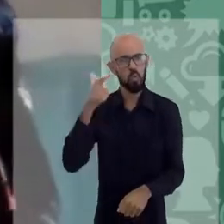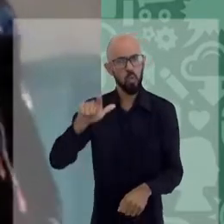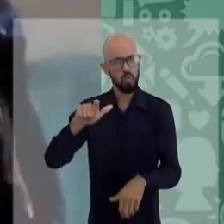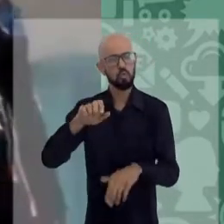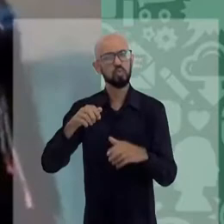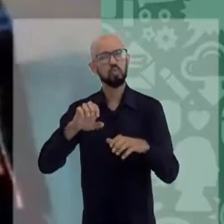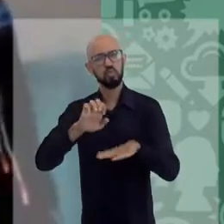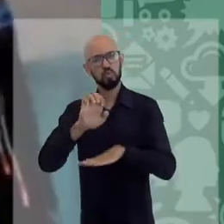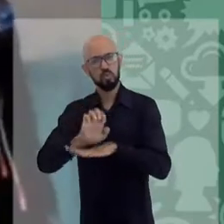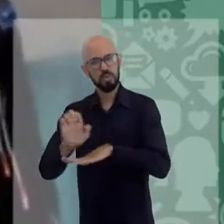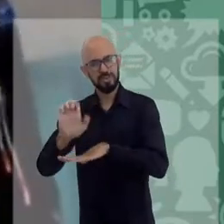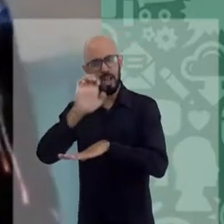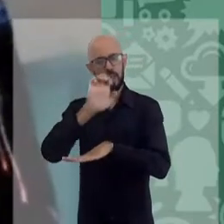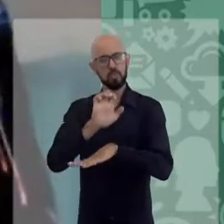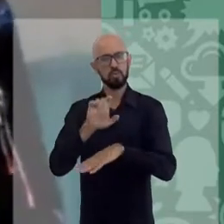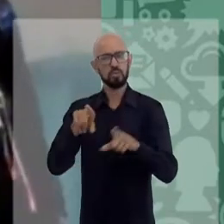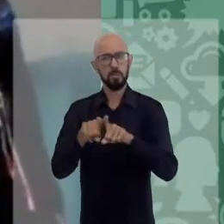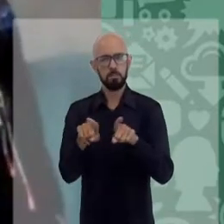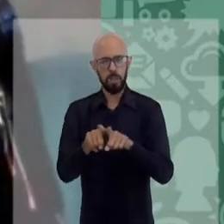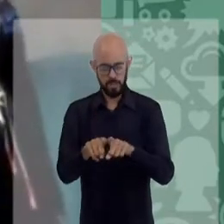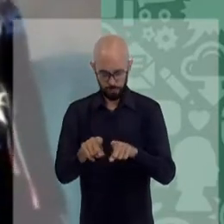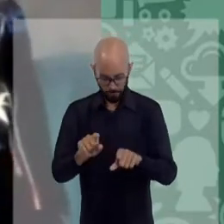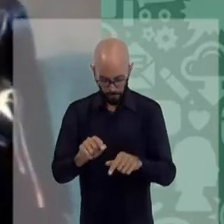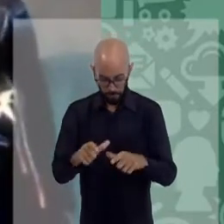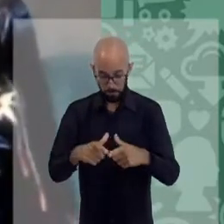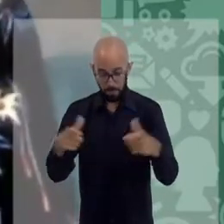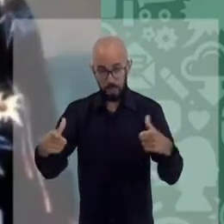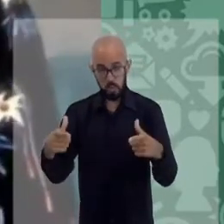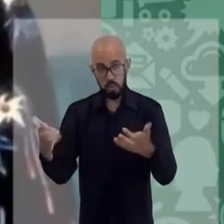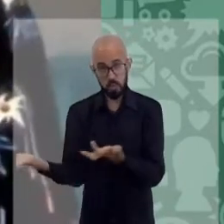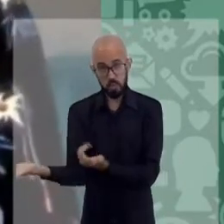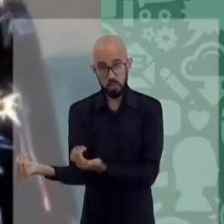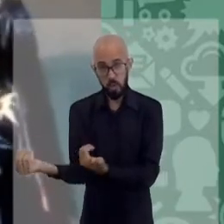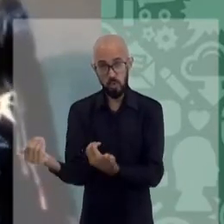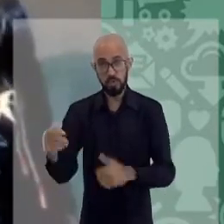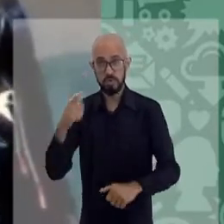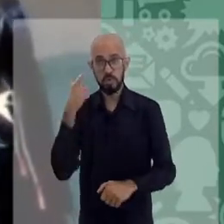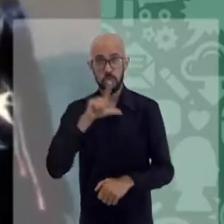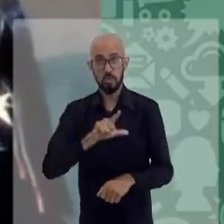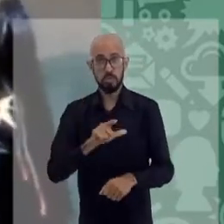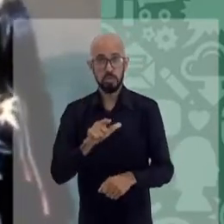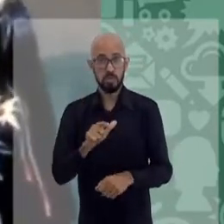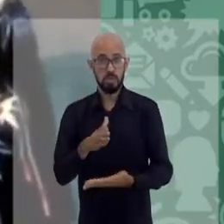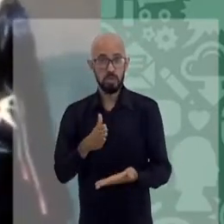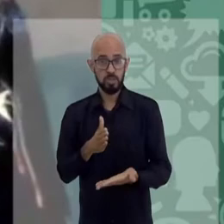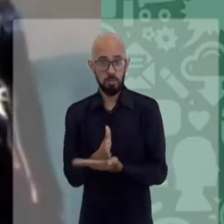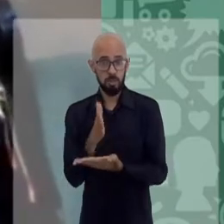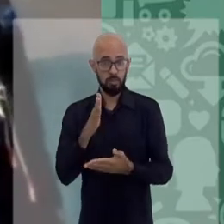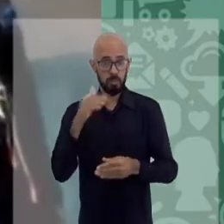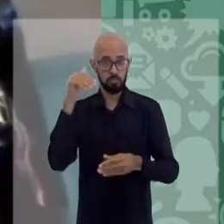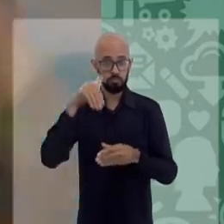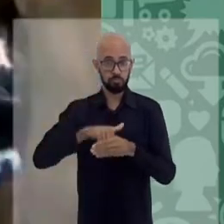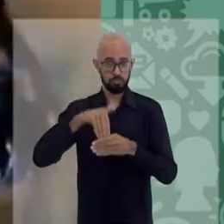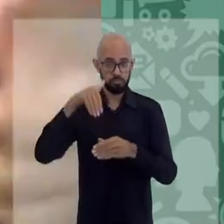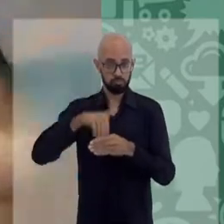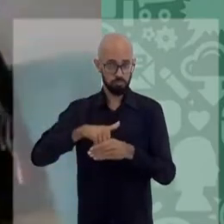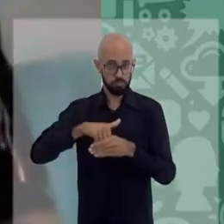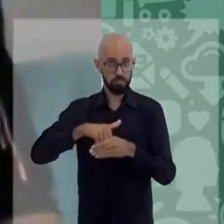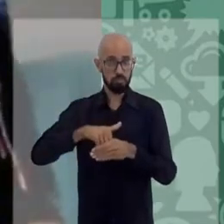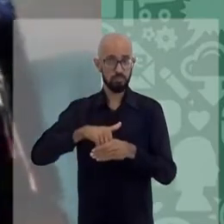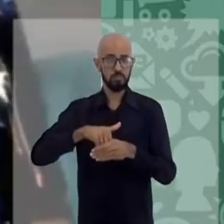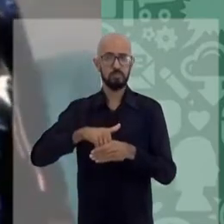país, em alguns lugares aparece muito claro, é que a maior parte dos jovens que hoje estão conseguindo eleger candidaturas,